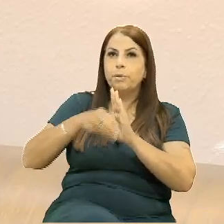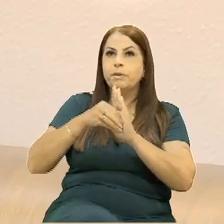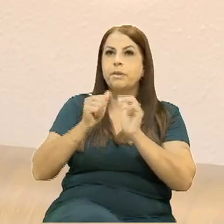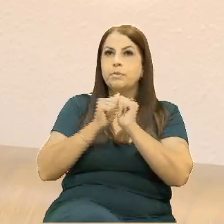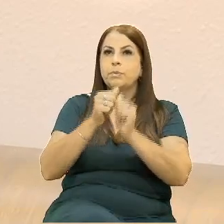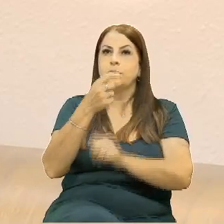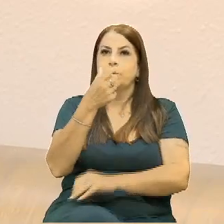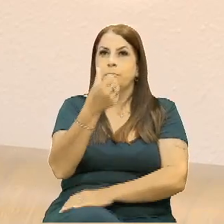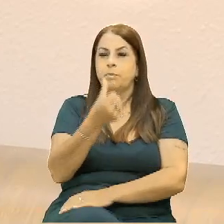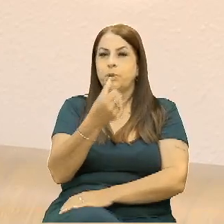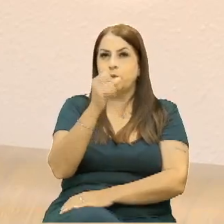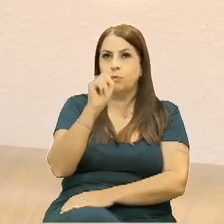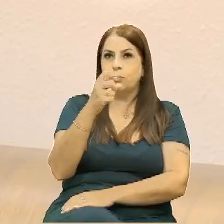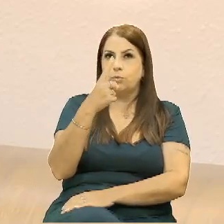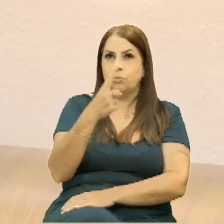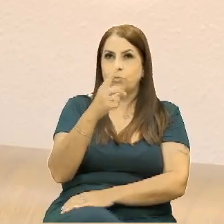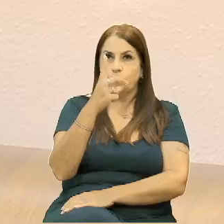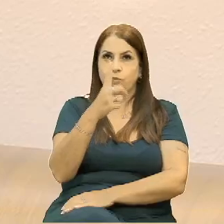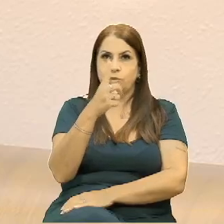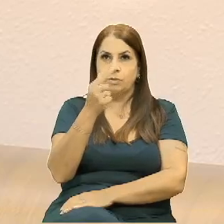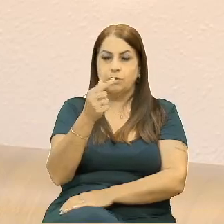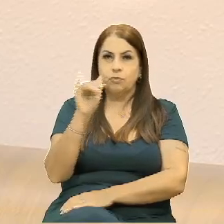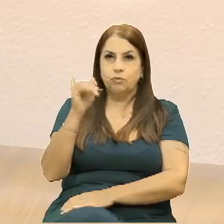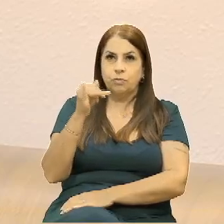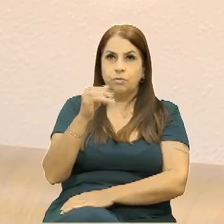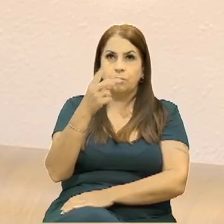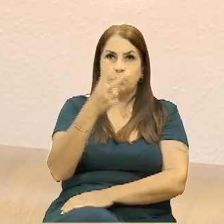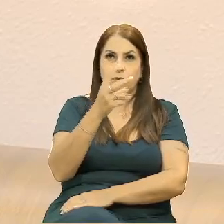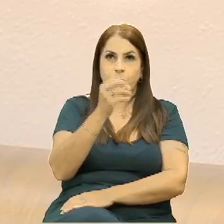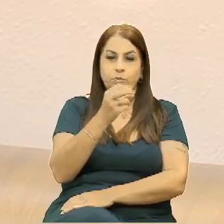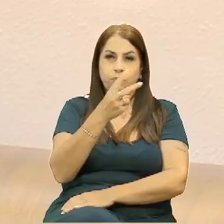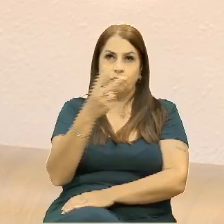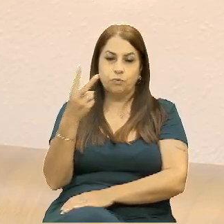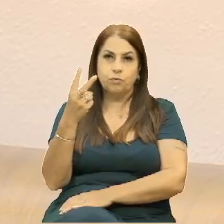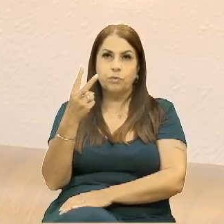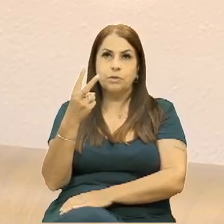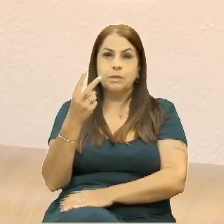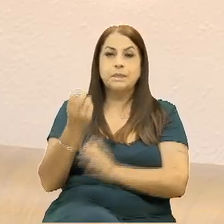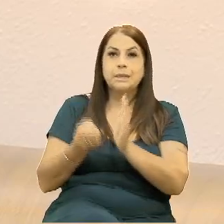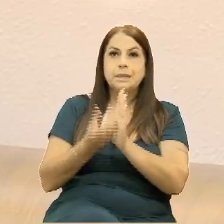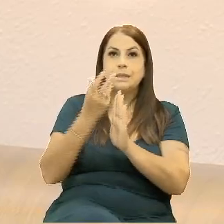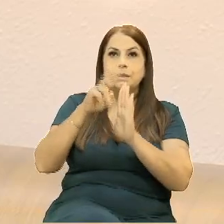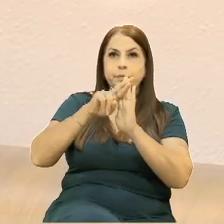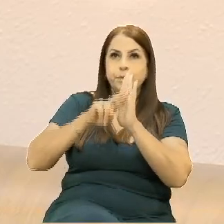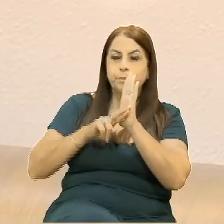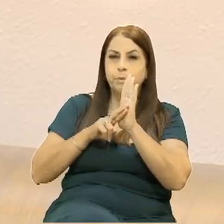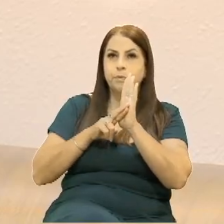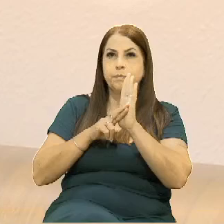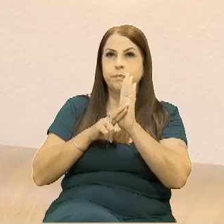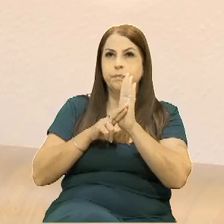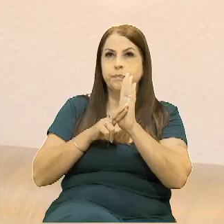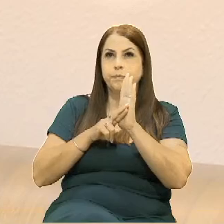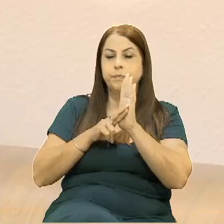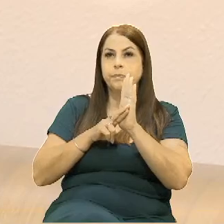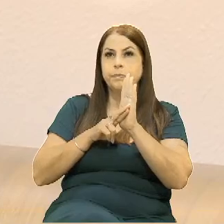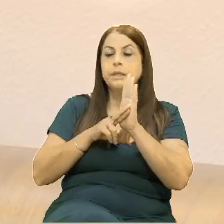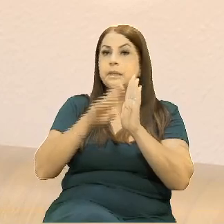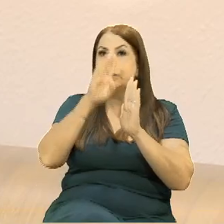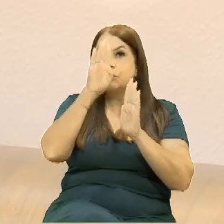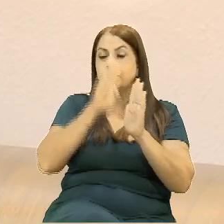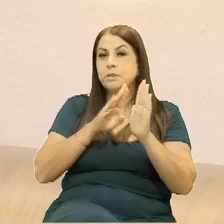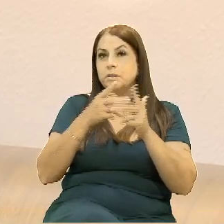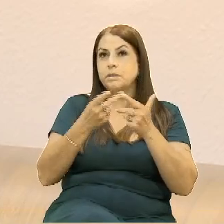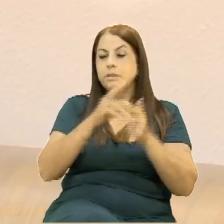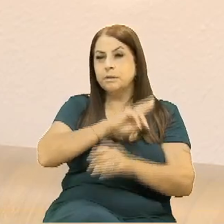número 681, de 17 de janeiro de 2022, que cria e regulamenta a concessão de gratificação a título